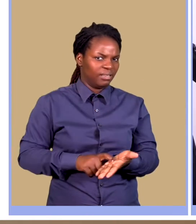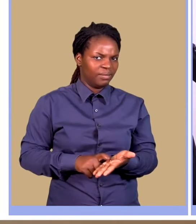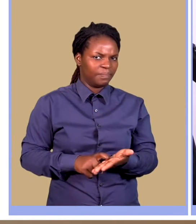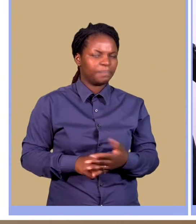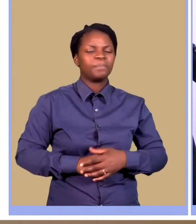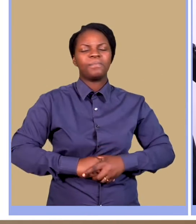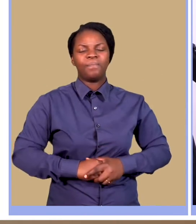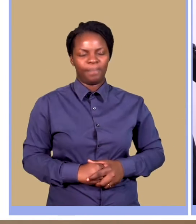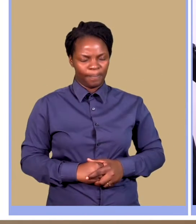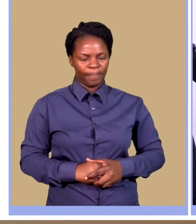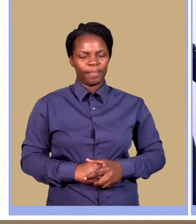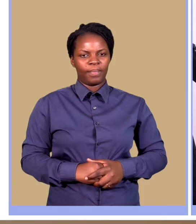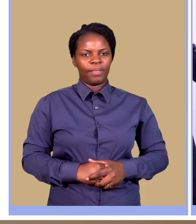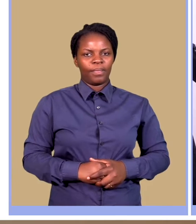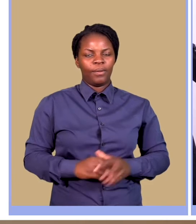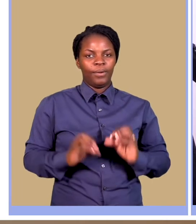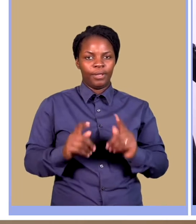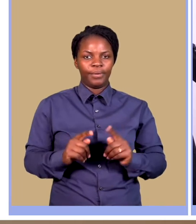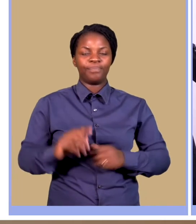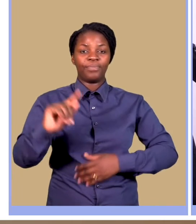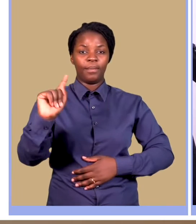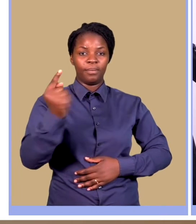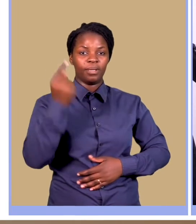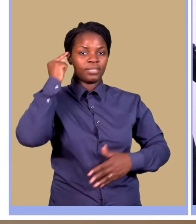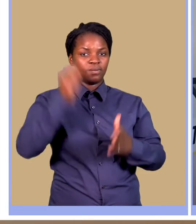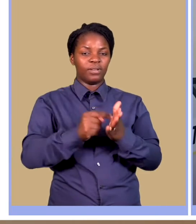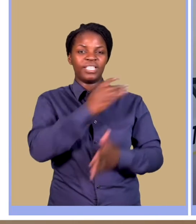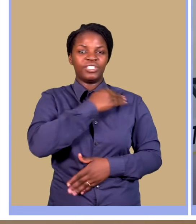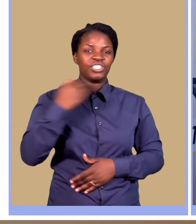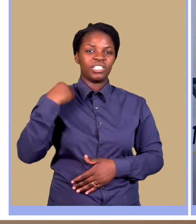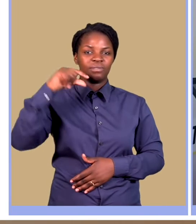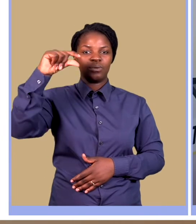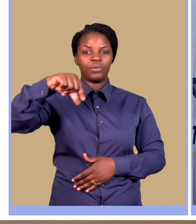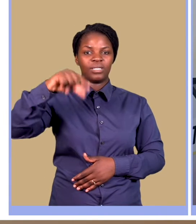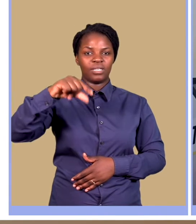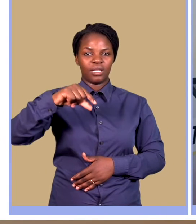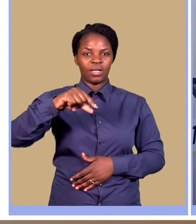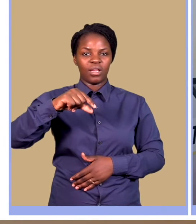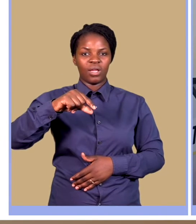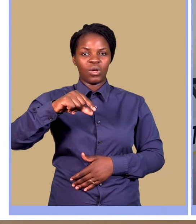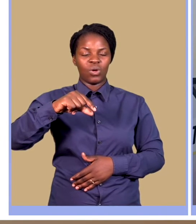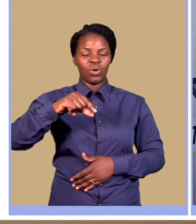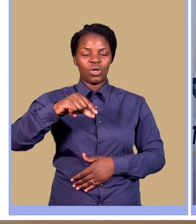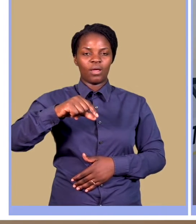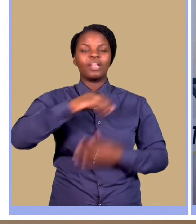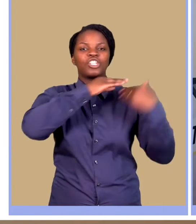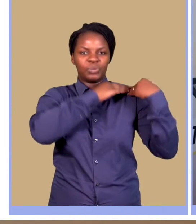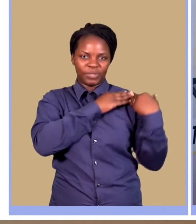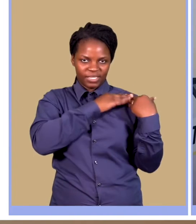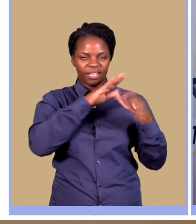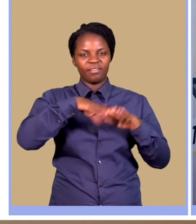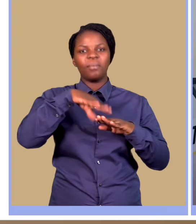quarteirão são os pontos focais. Porque esses são os que mais conseguem transmitir